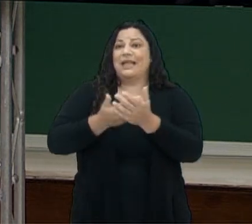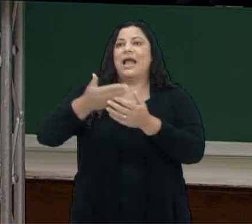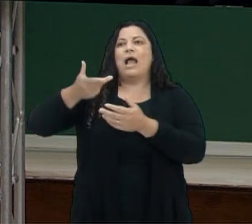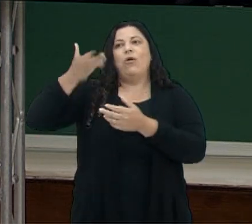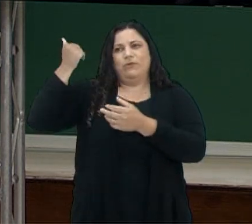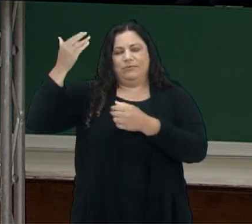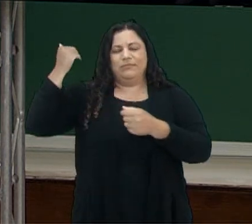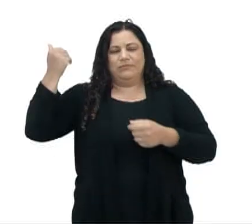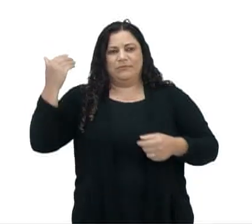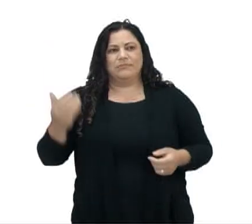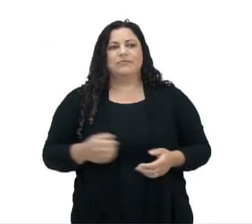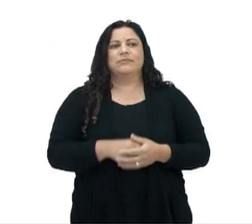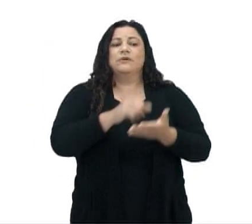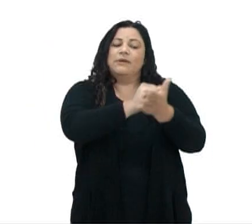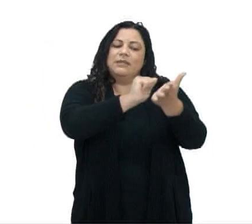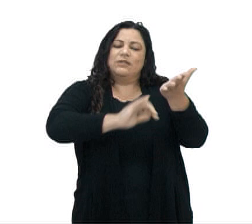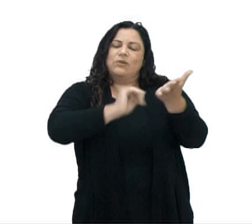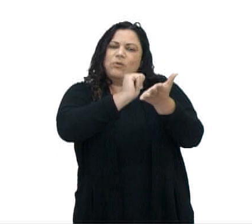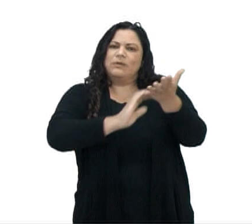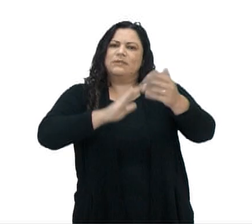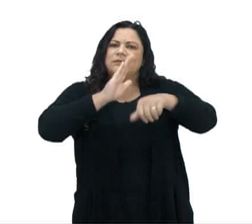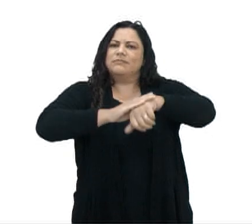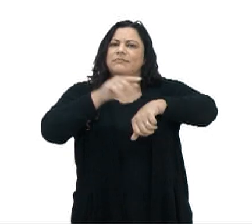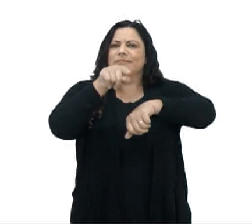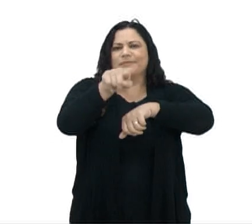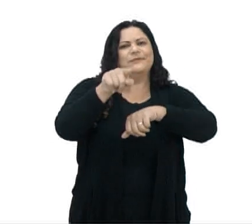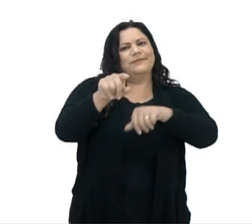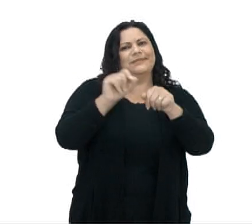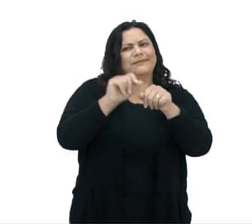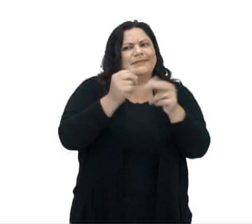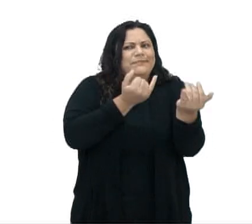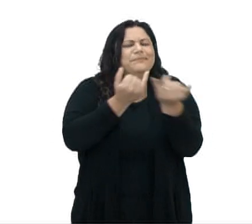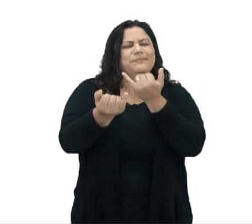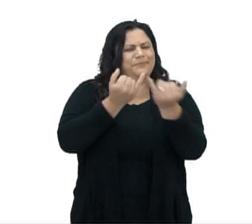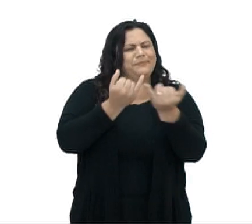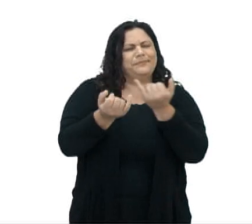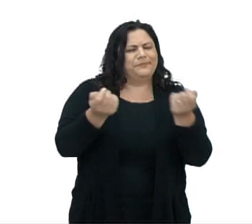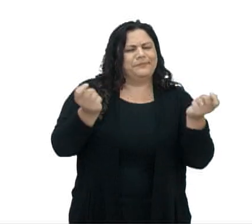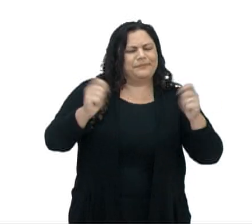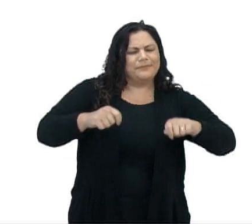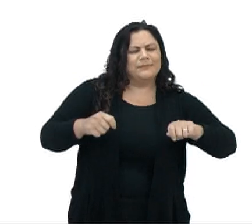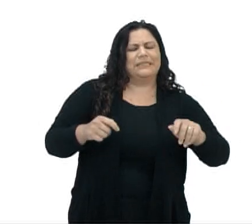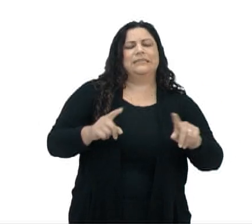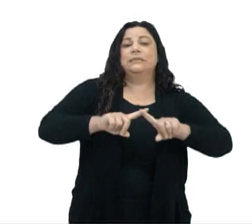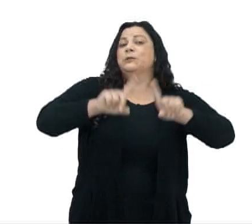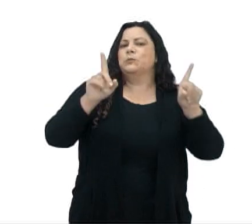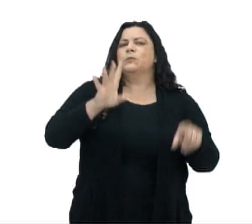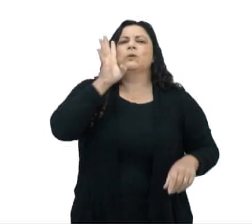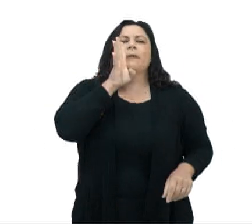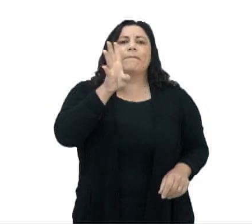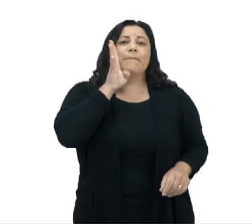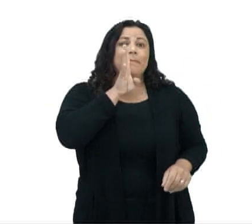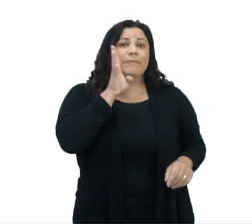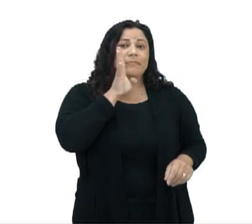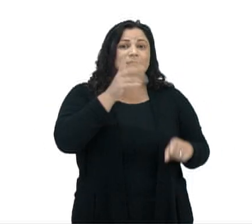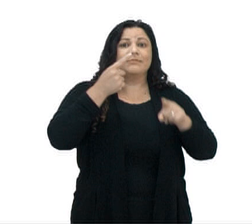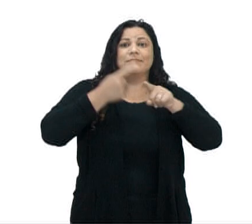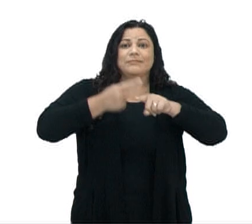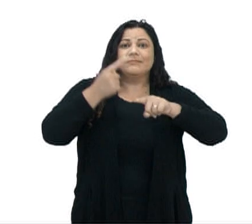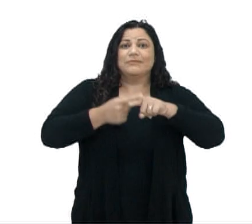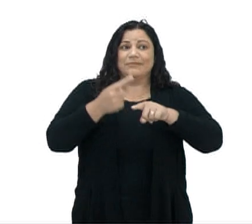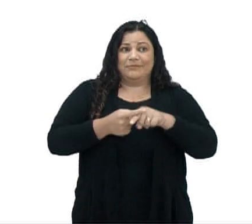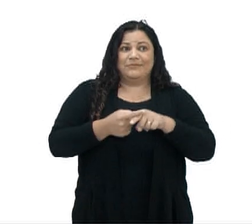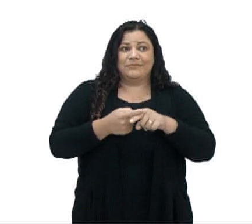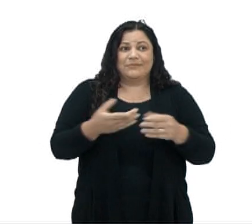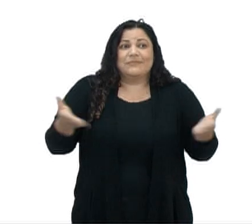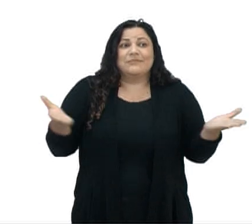vou deixar aqui um exercício para vocês fazerem, tá? Muito parecido com o que a gente fez ontem, porém um pouquinho mais legal. Por quê? Porque dessa vez a